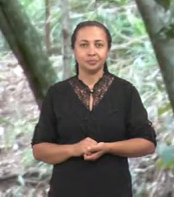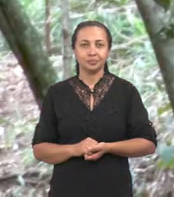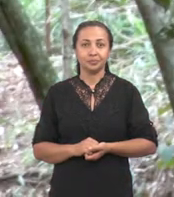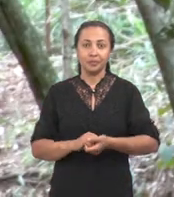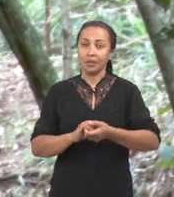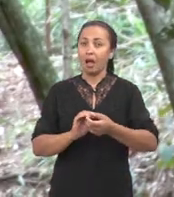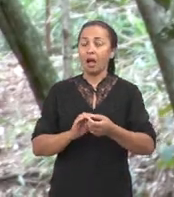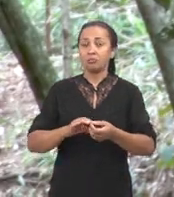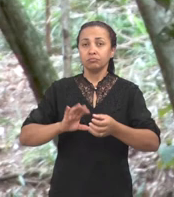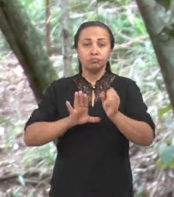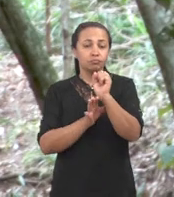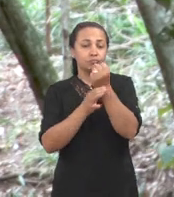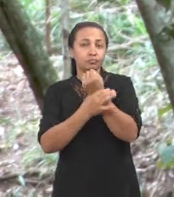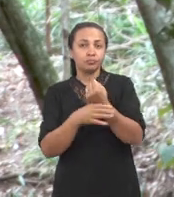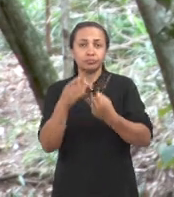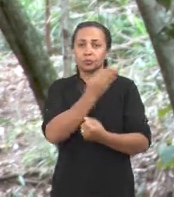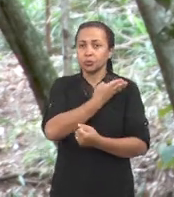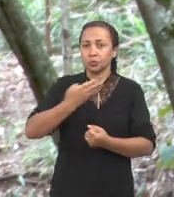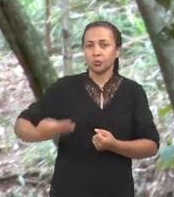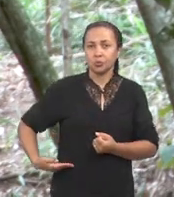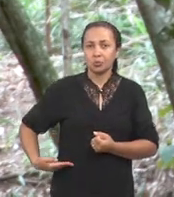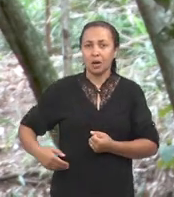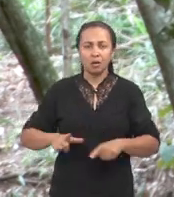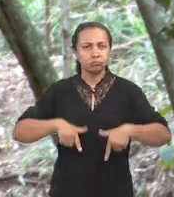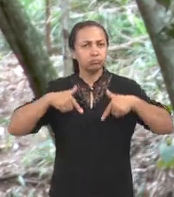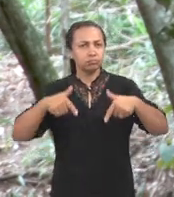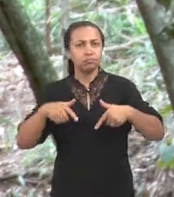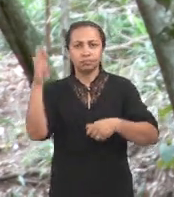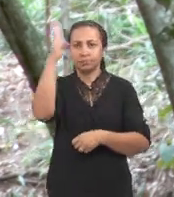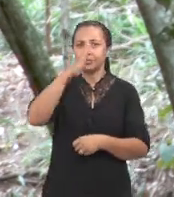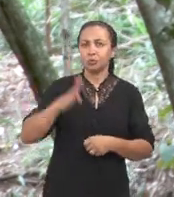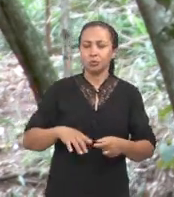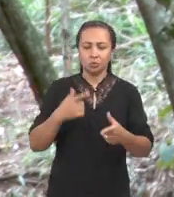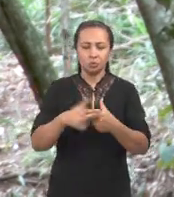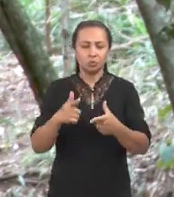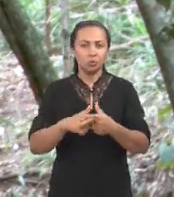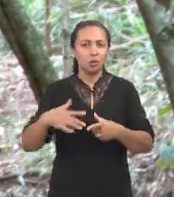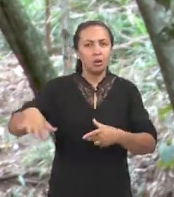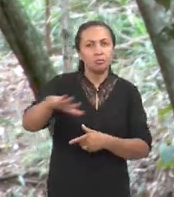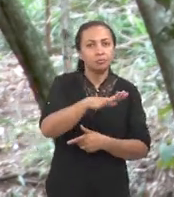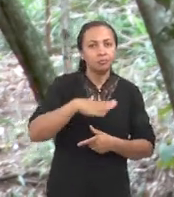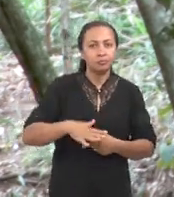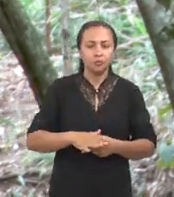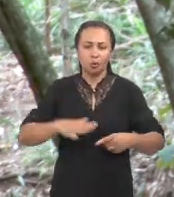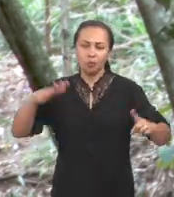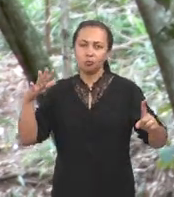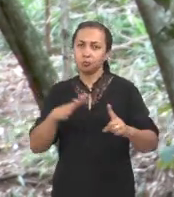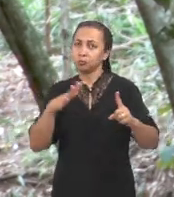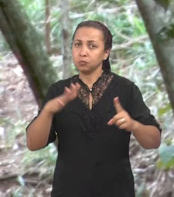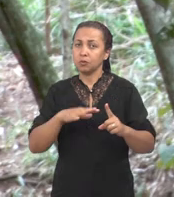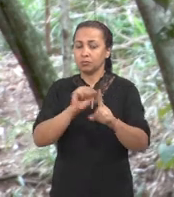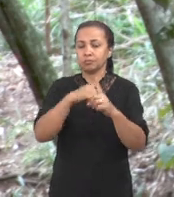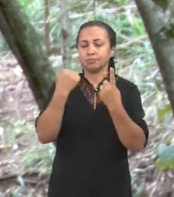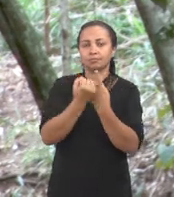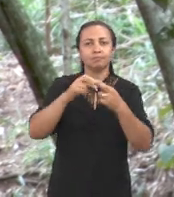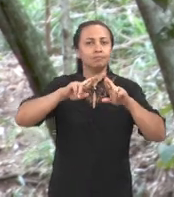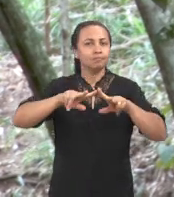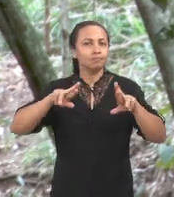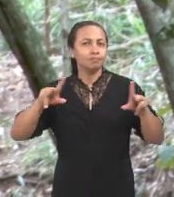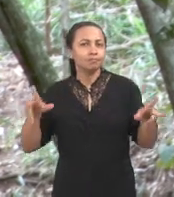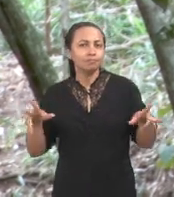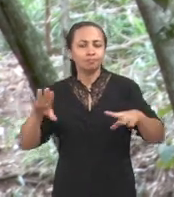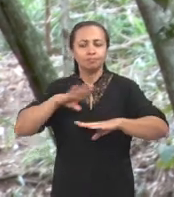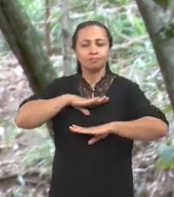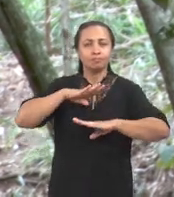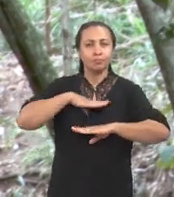e a segurança pública é um dos grandes desafios do Brasil os problemas deixe settle afetam a sociedade de diferentes